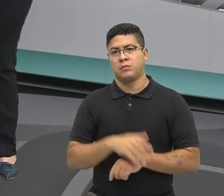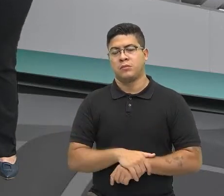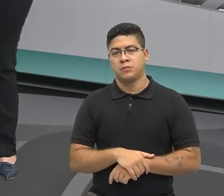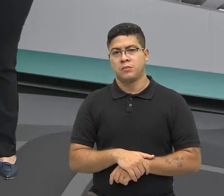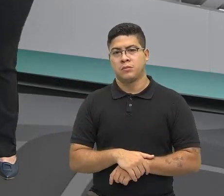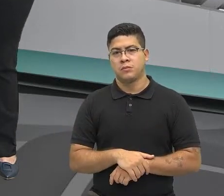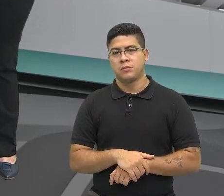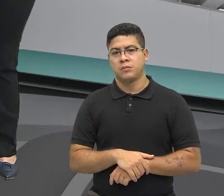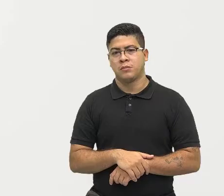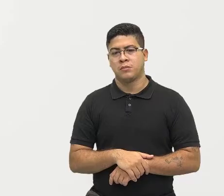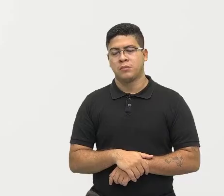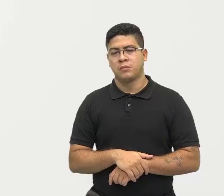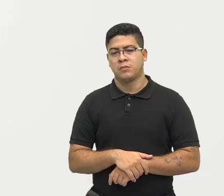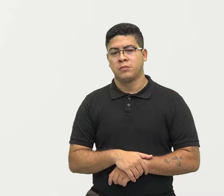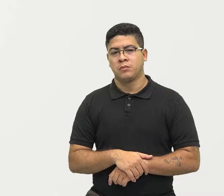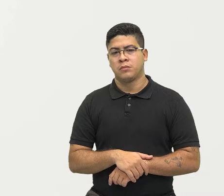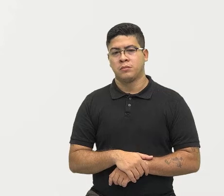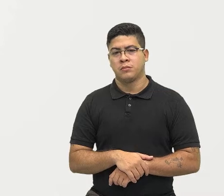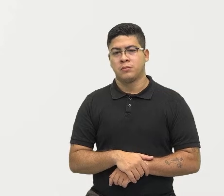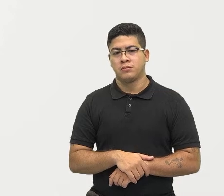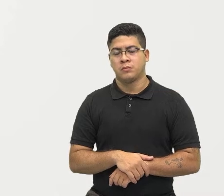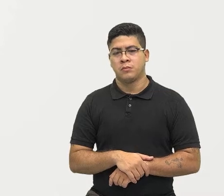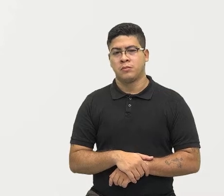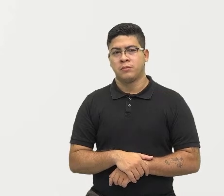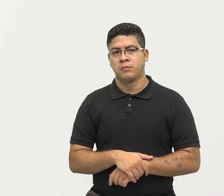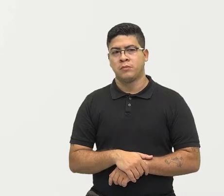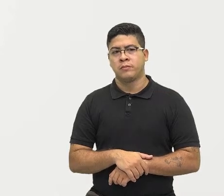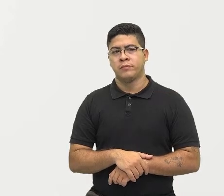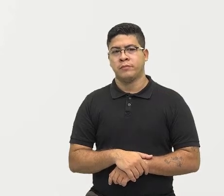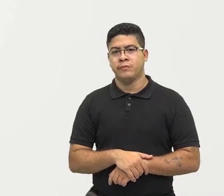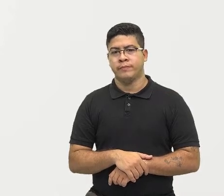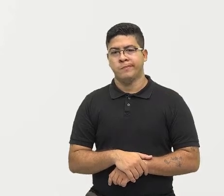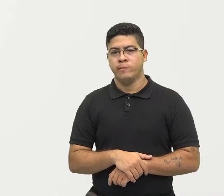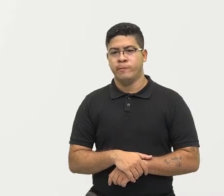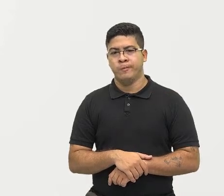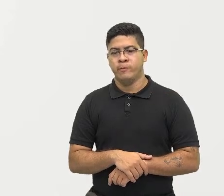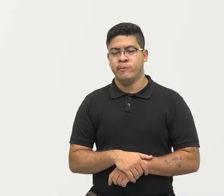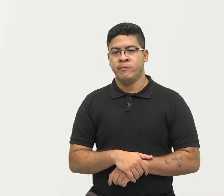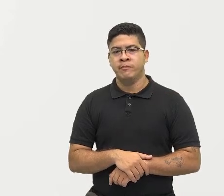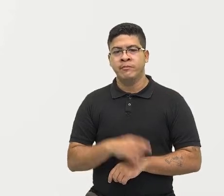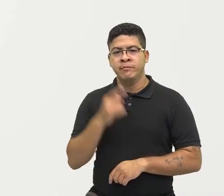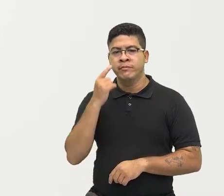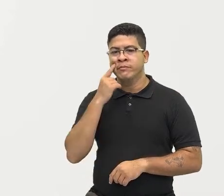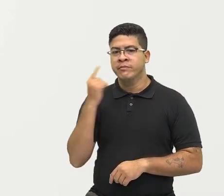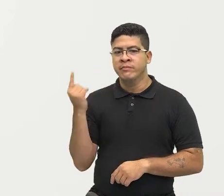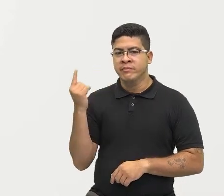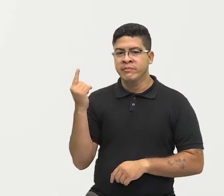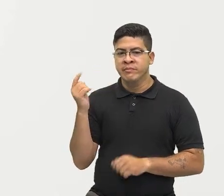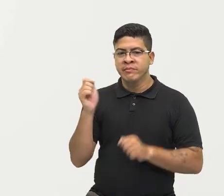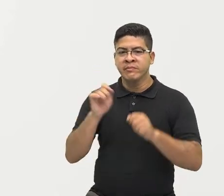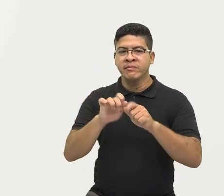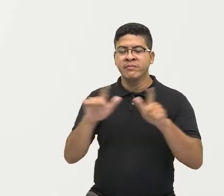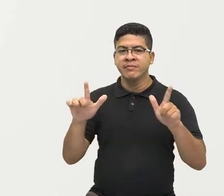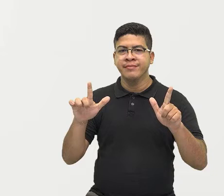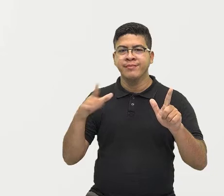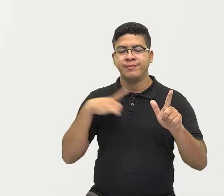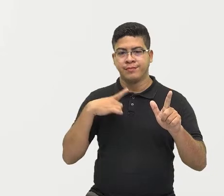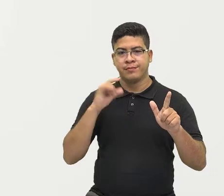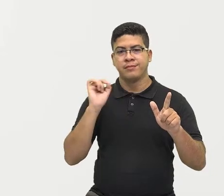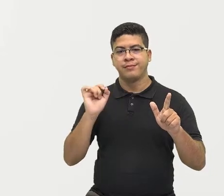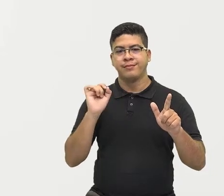Vamos mostrar aqui a capa da revista. Olha só. Então, era